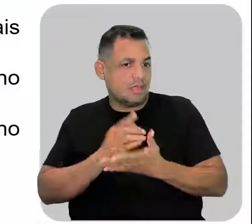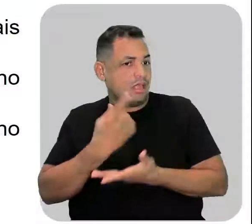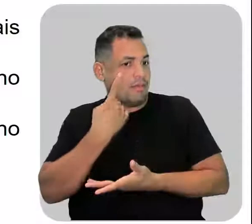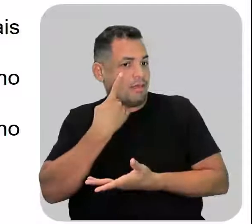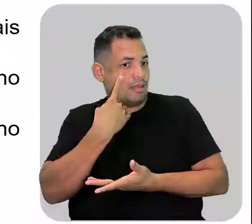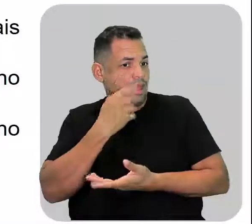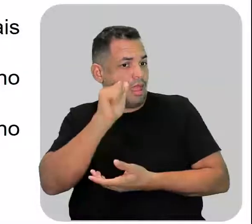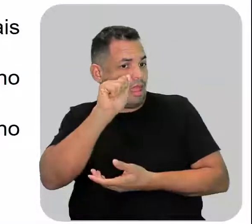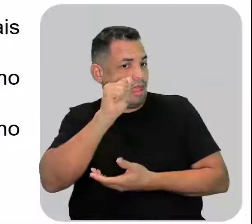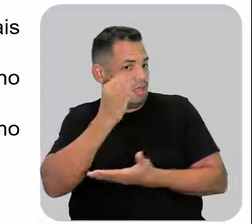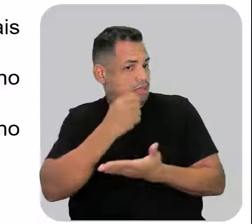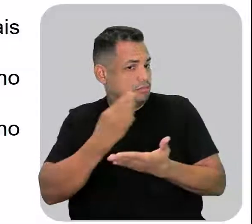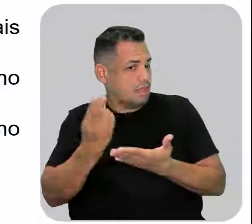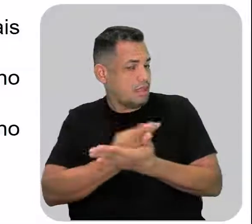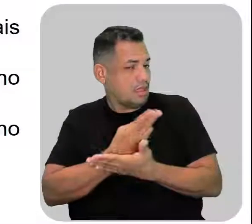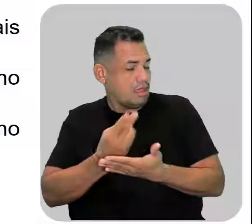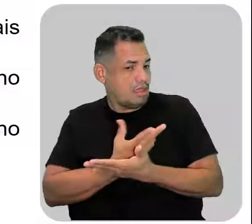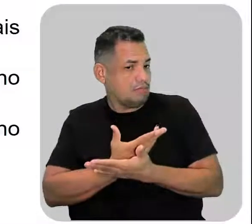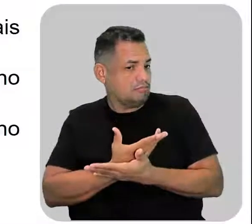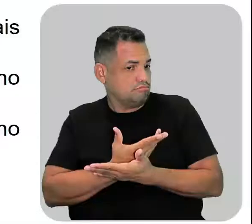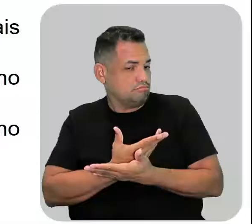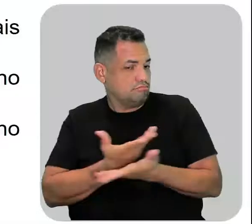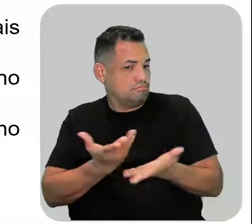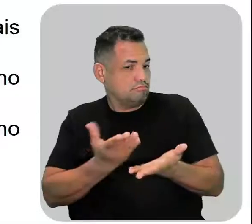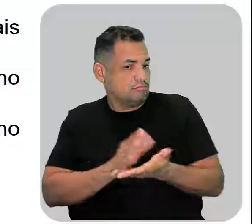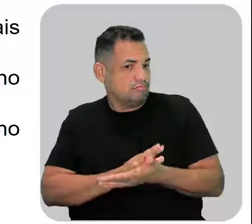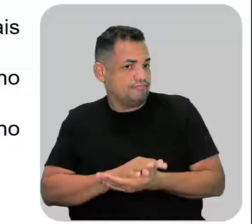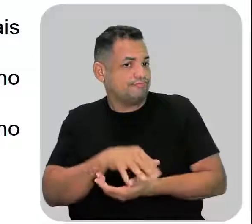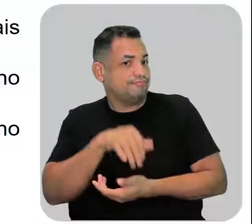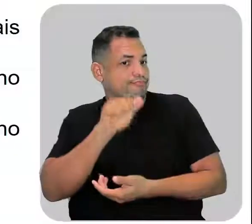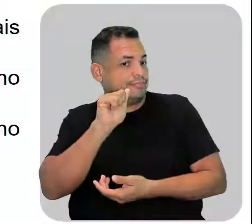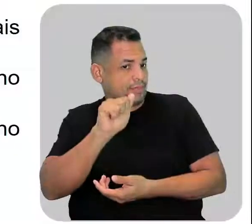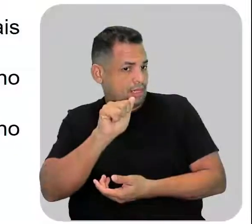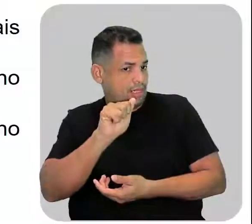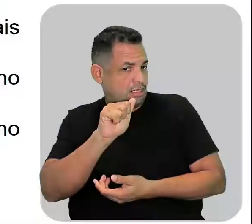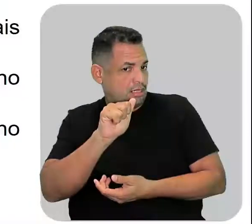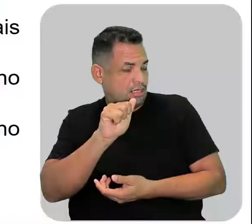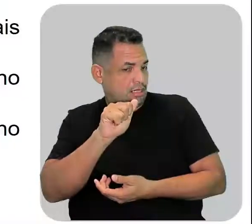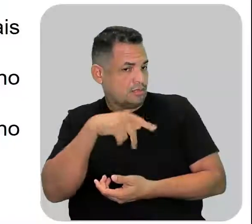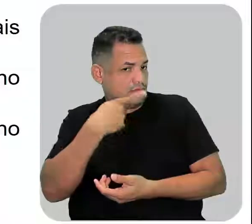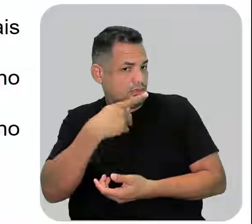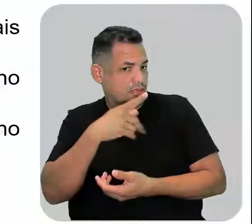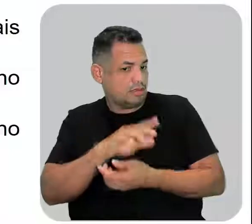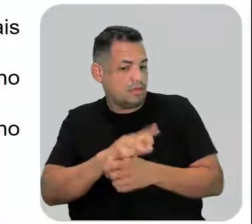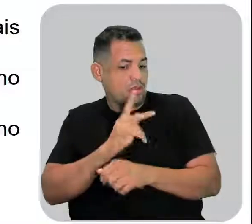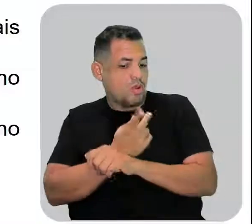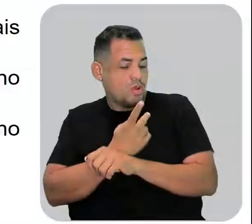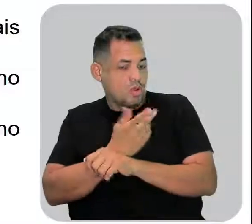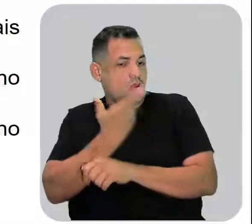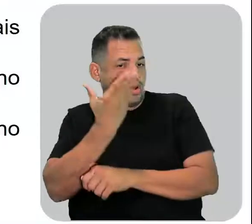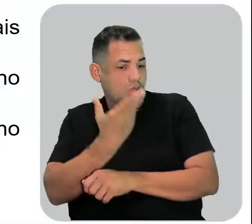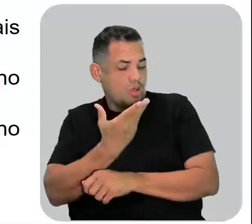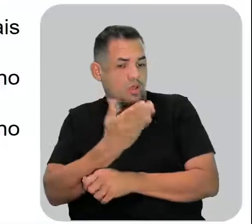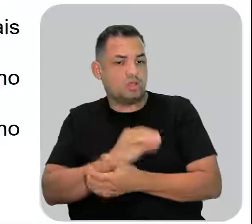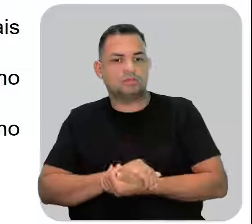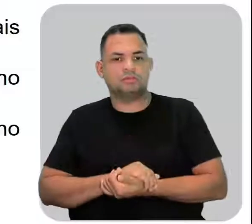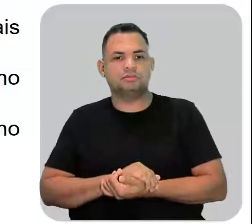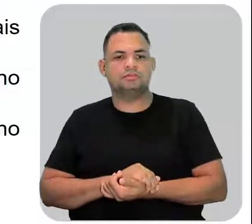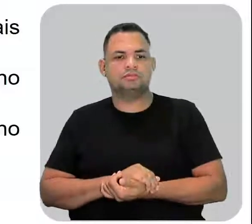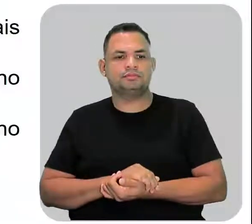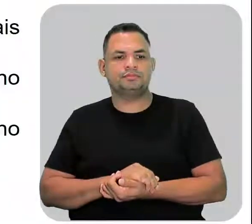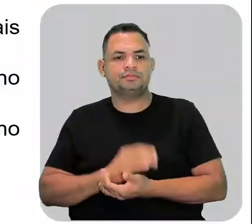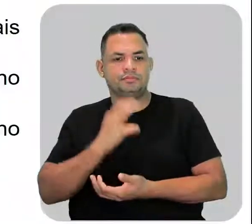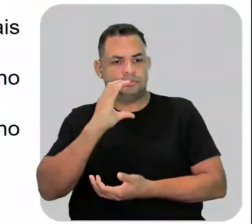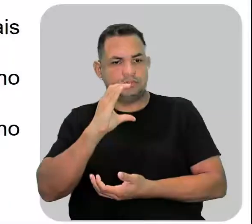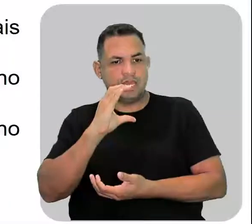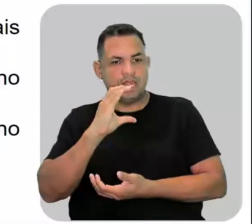estar errada. Porque na letra A, eu estou dizendo que o hidrogênio vai fazer isso. E na letra C, está dizendo que vai